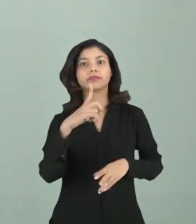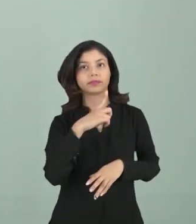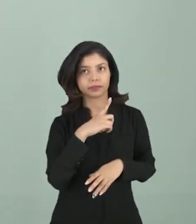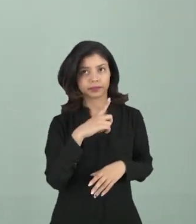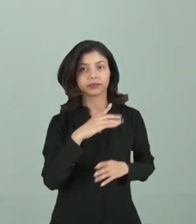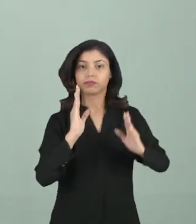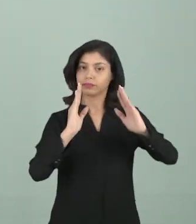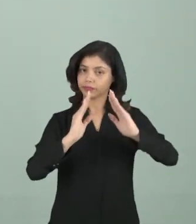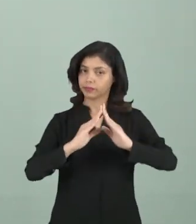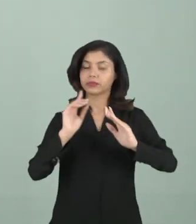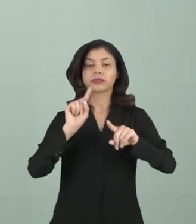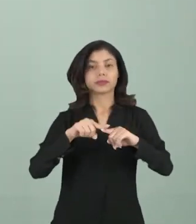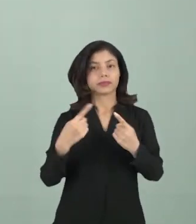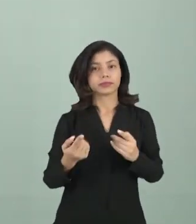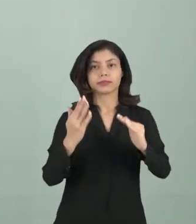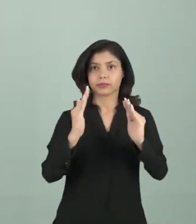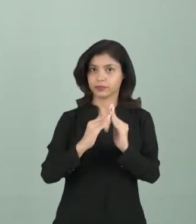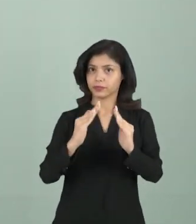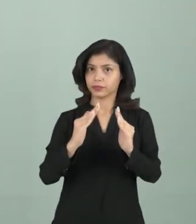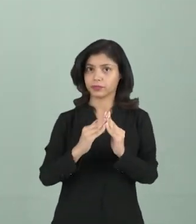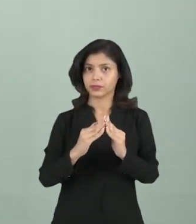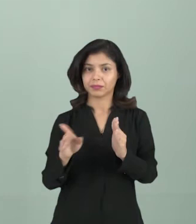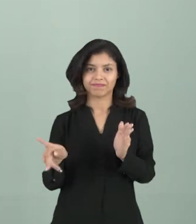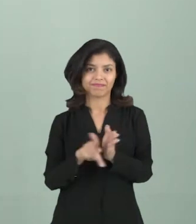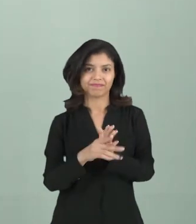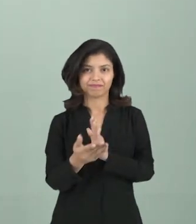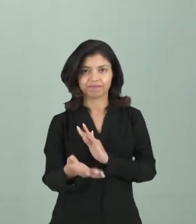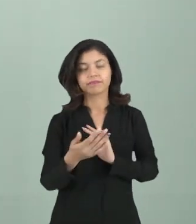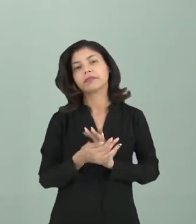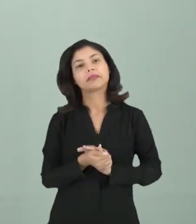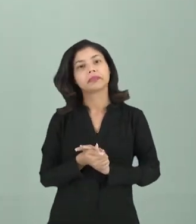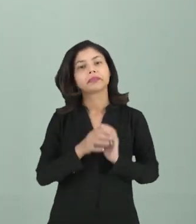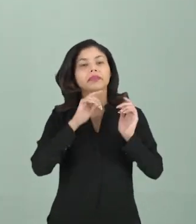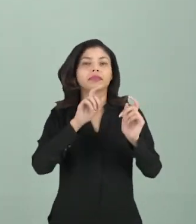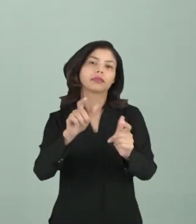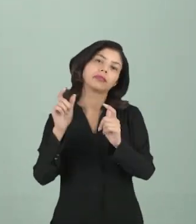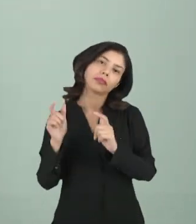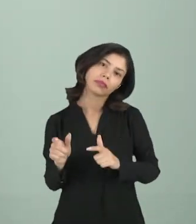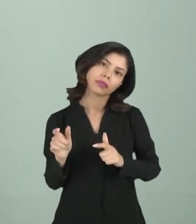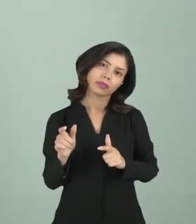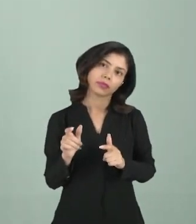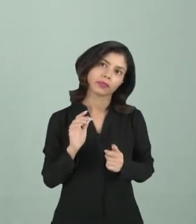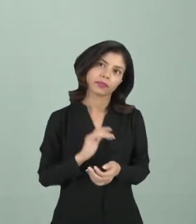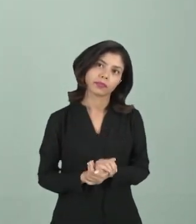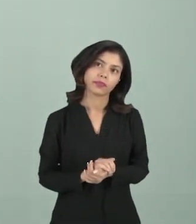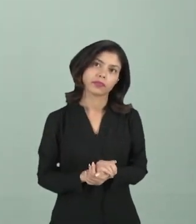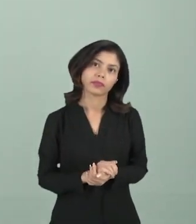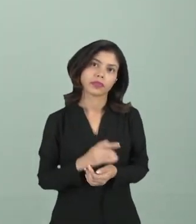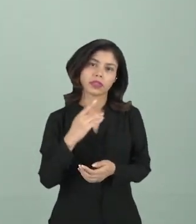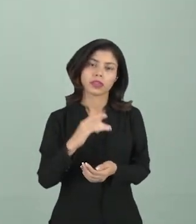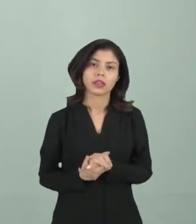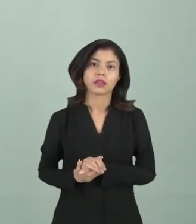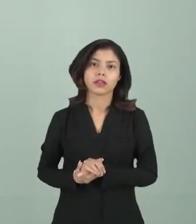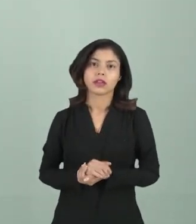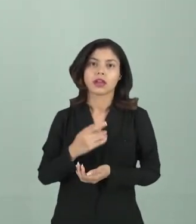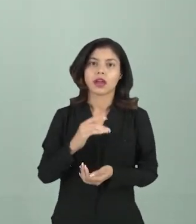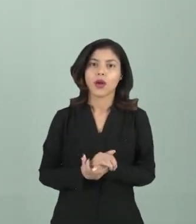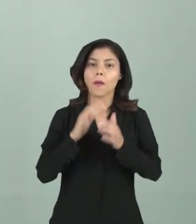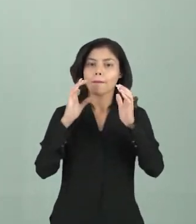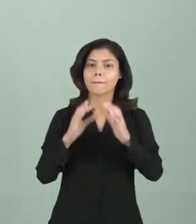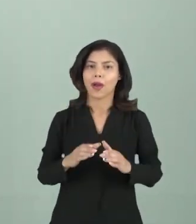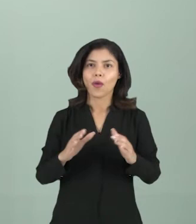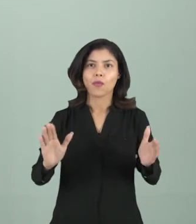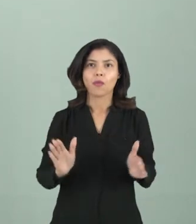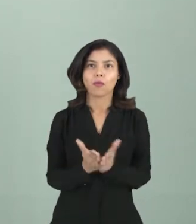um teto, mas esse teto não é digno. Está localizado, digamos assim, em uma periferia, em um